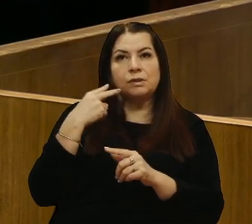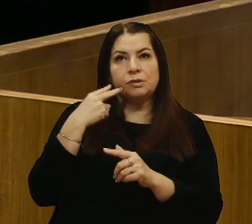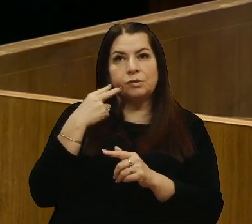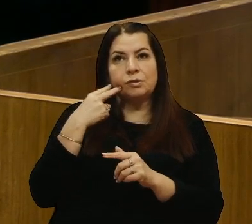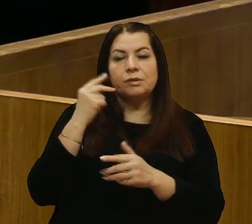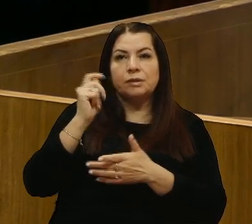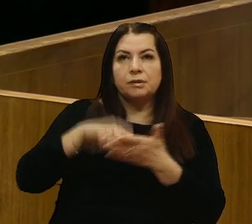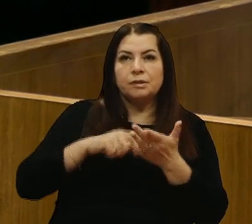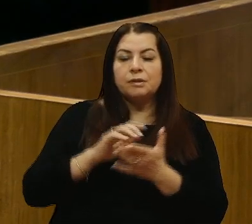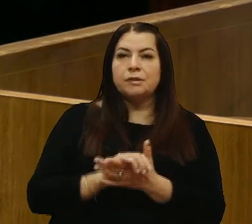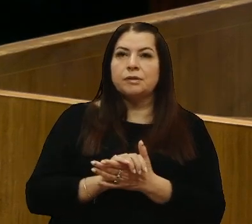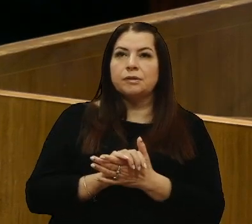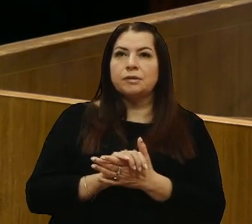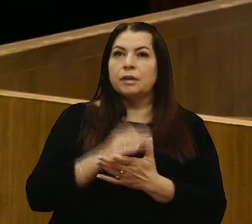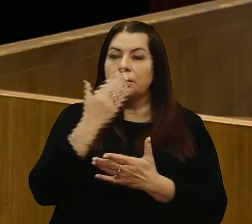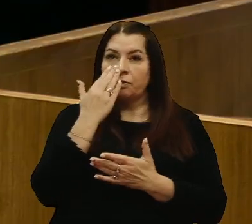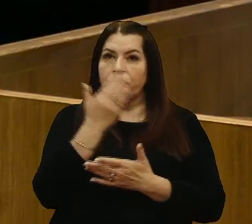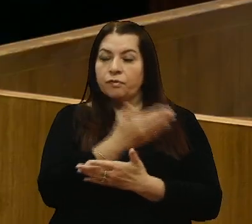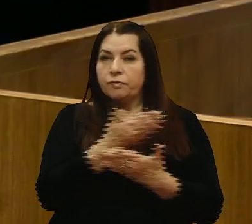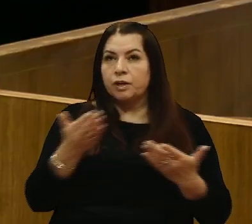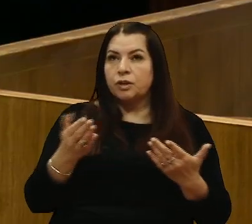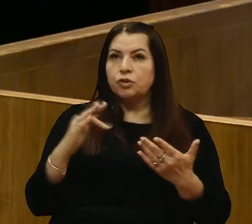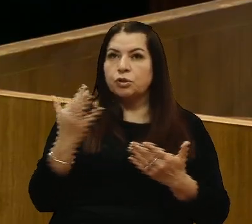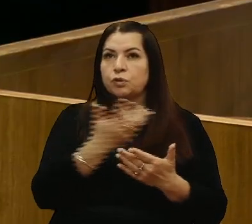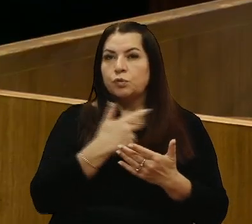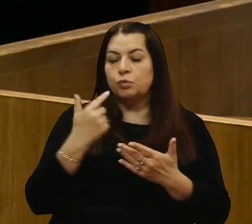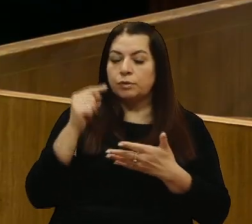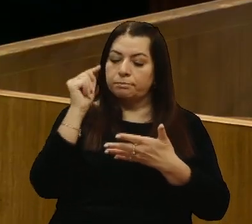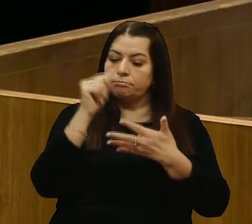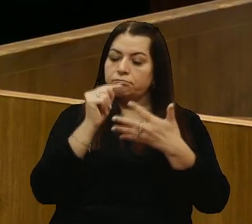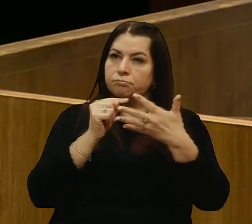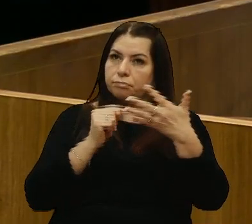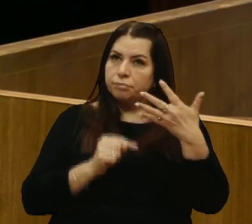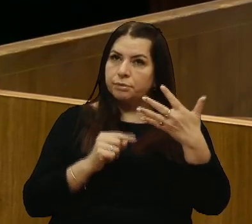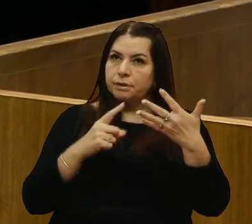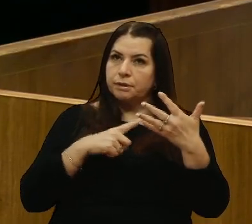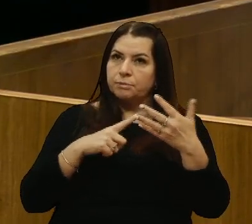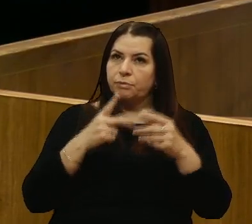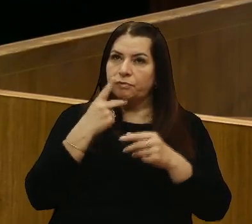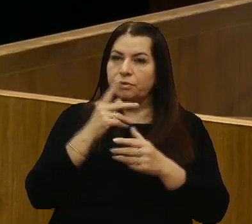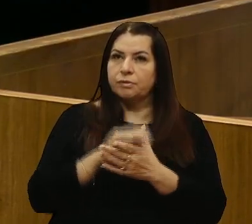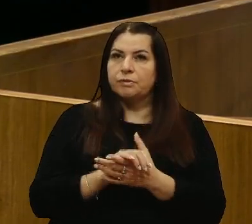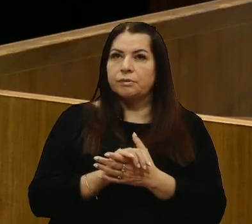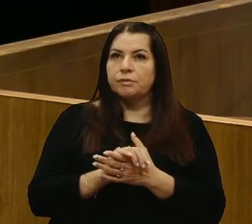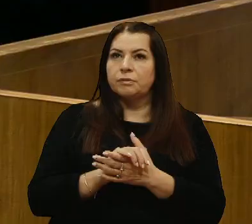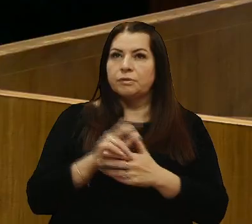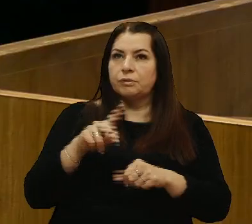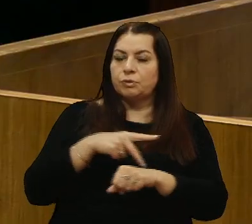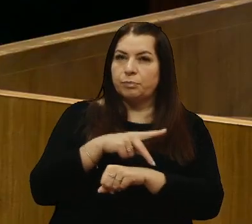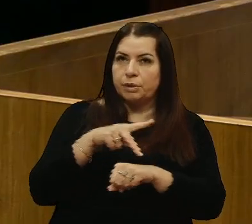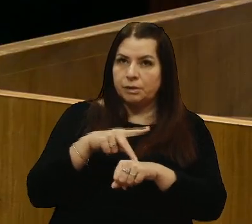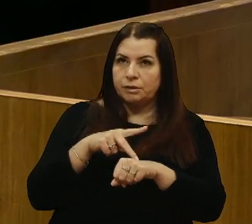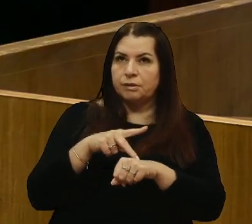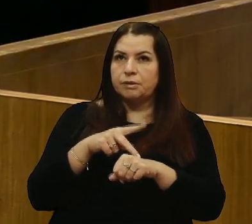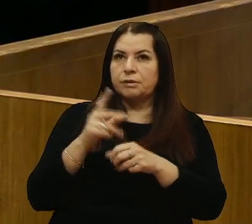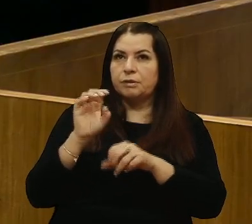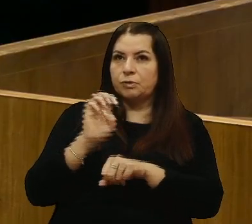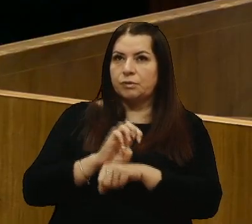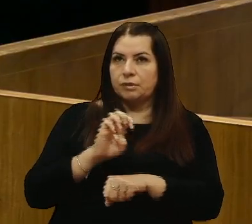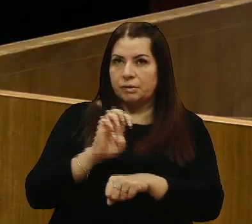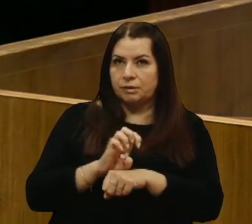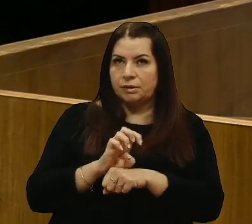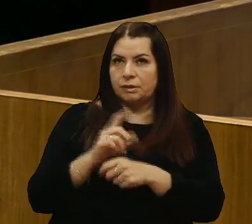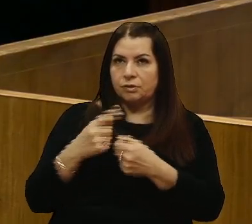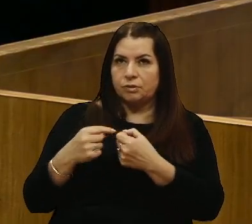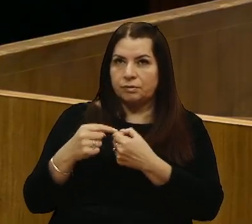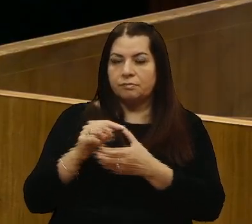que assinaram frente a todas as questões que nós temos para tratar no nosso país, no nosso estado e na